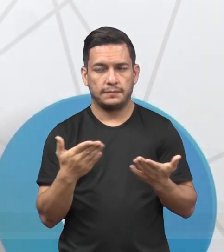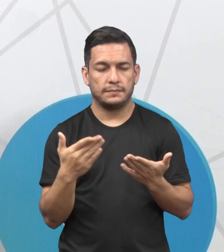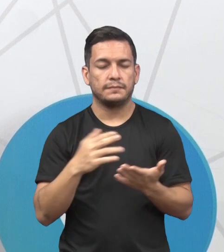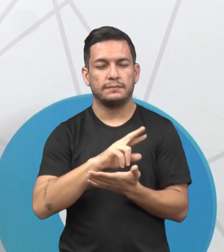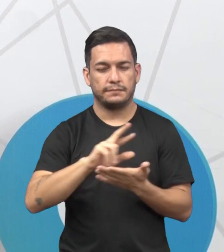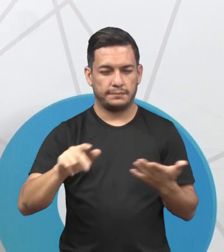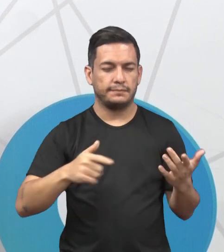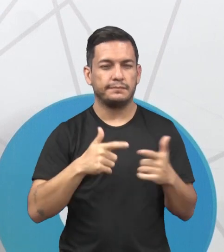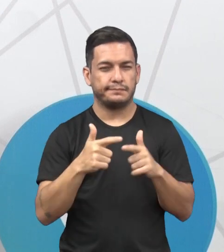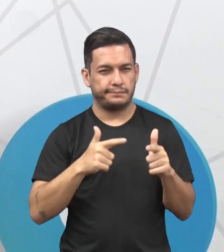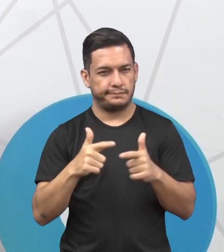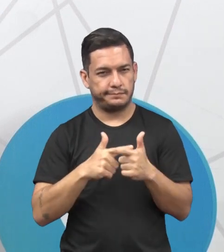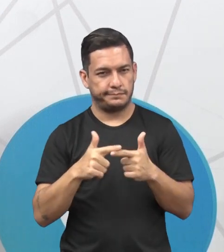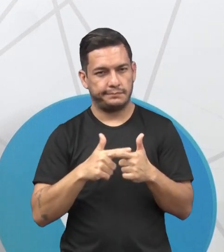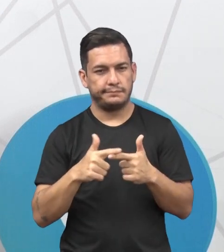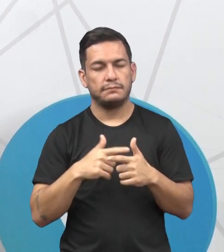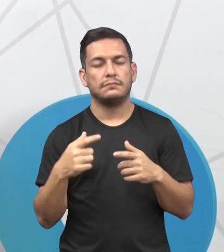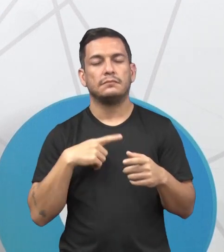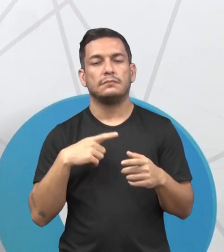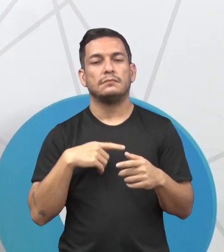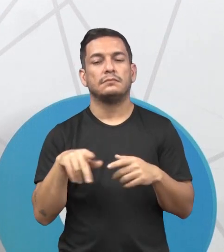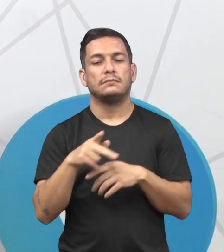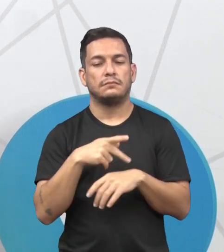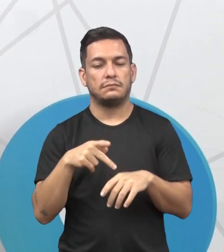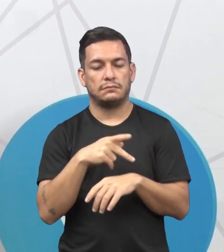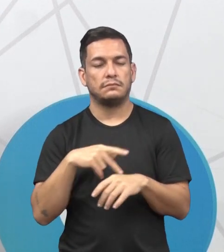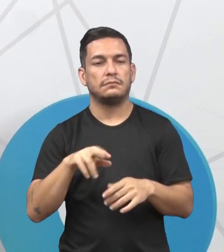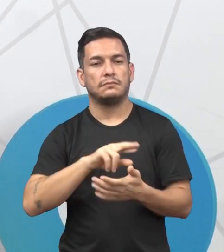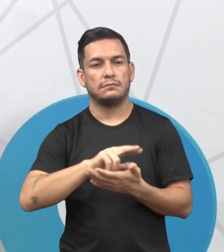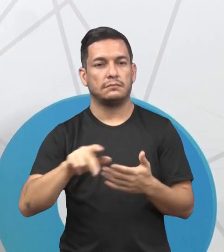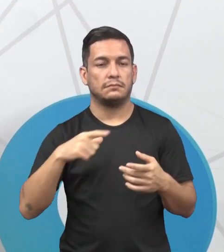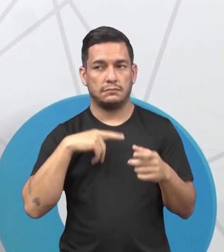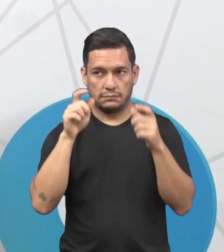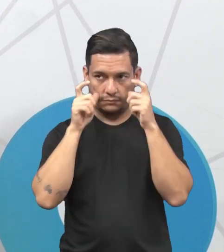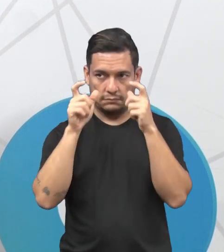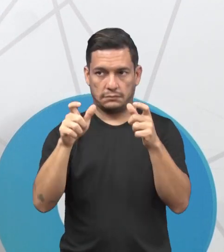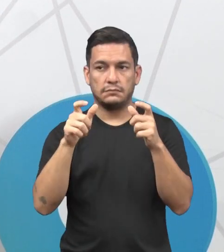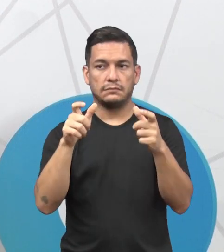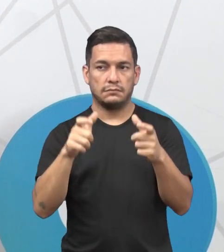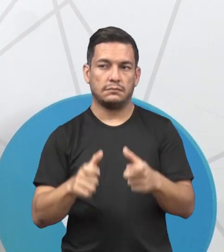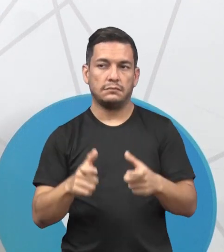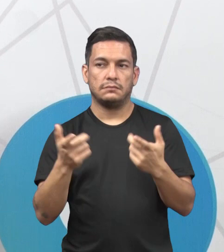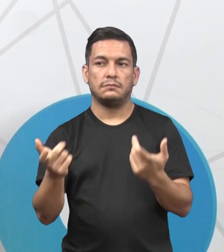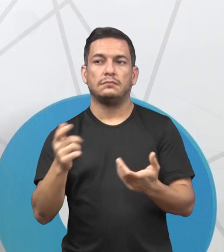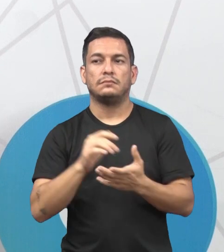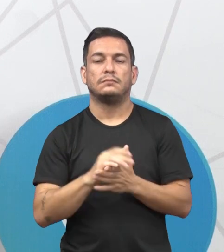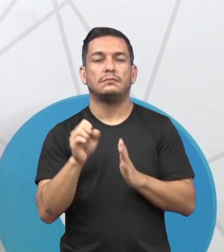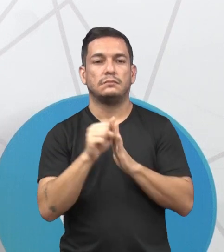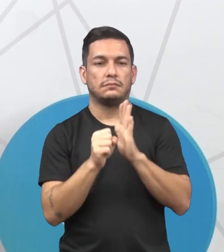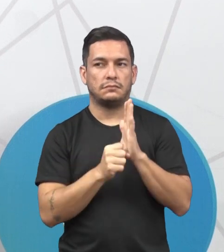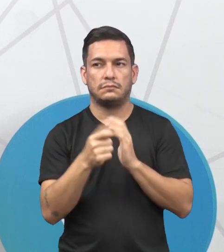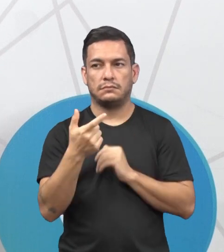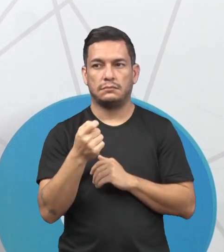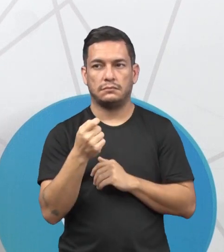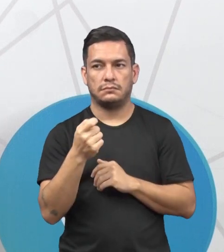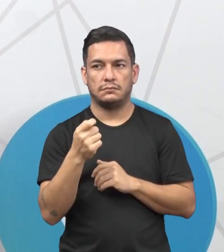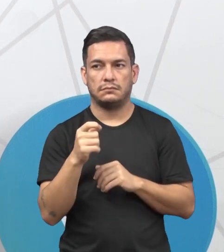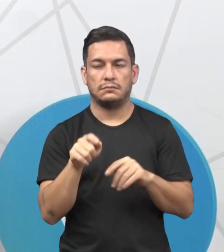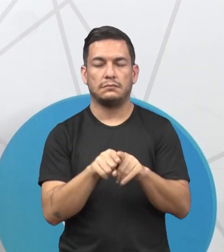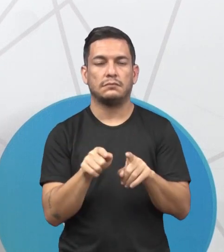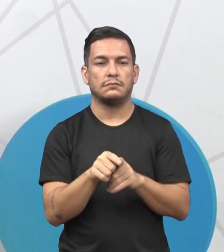vários conflitos porque existem vários países, várias empresas que têm um interesse nessa localidade. No século XX,